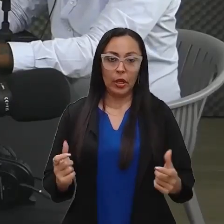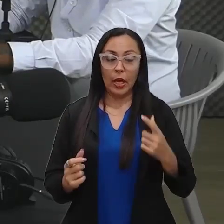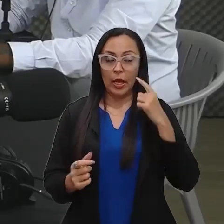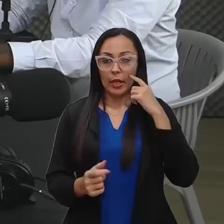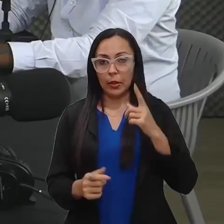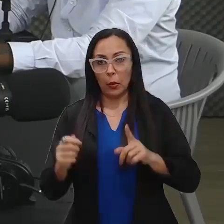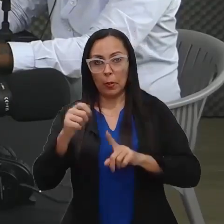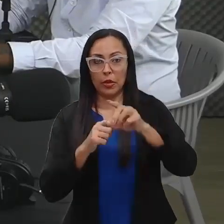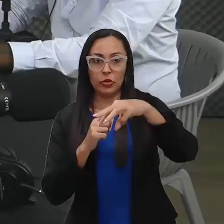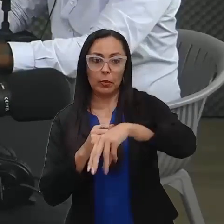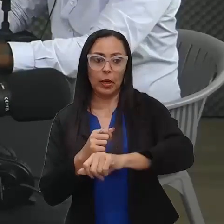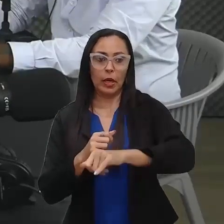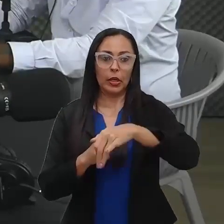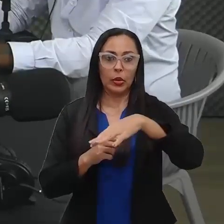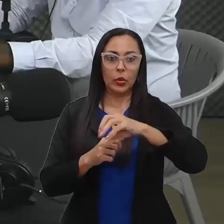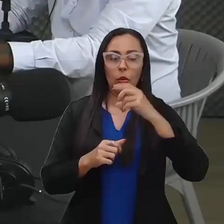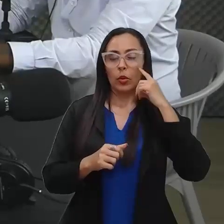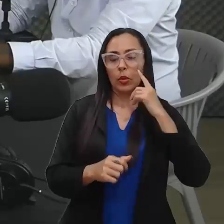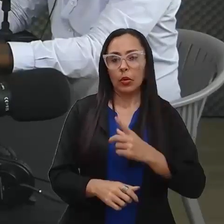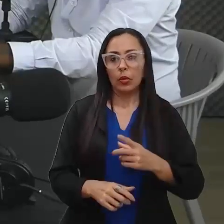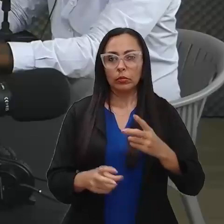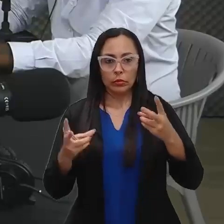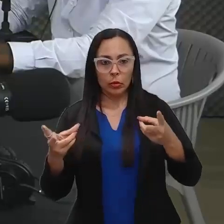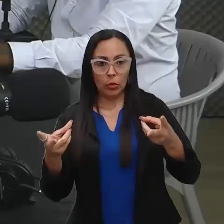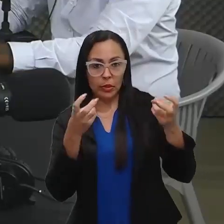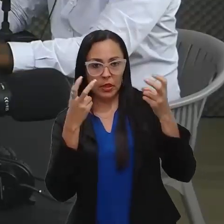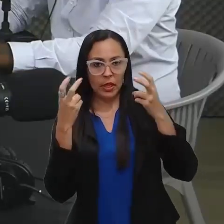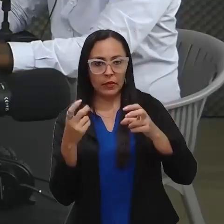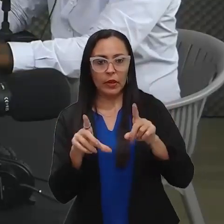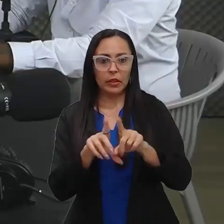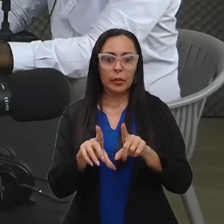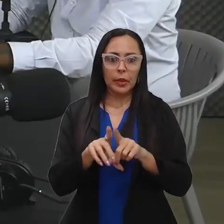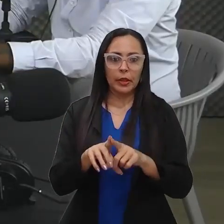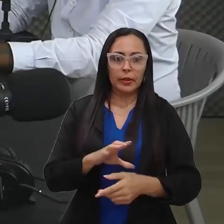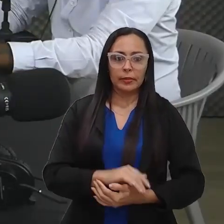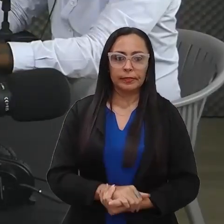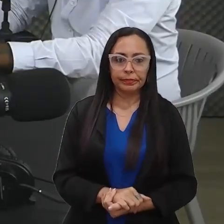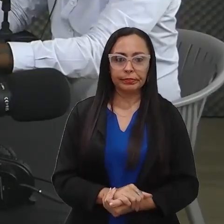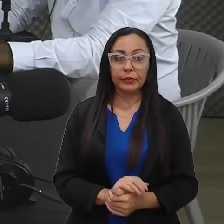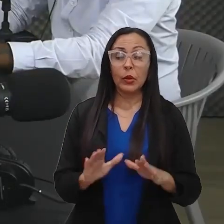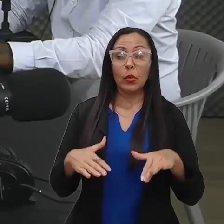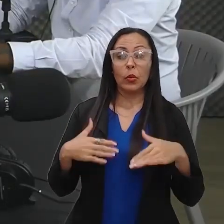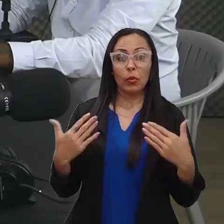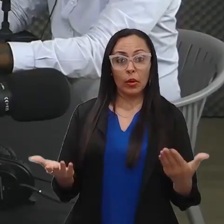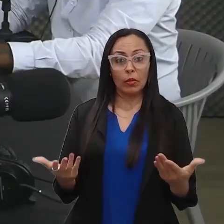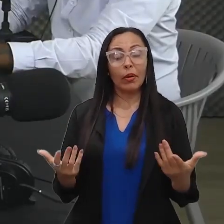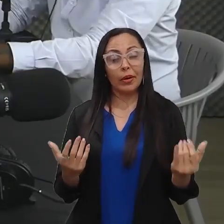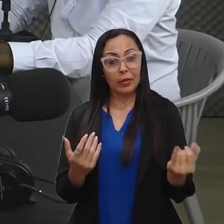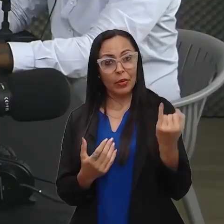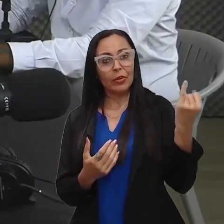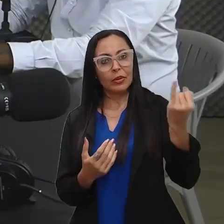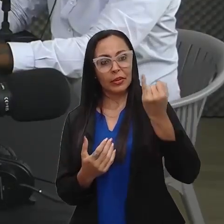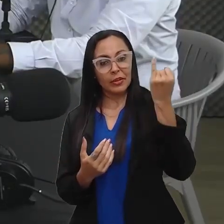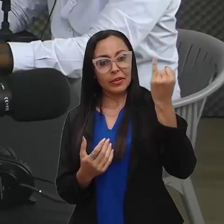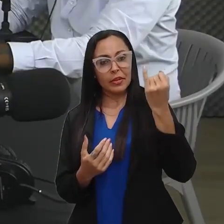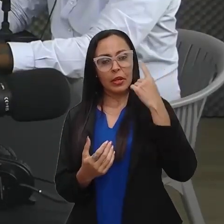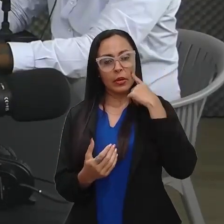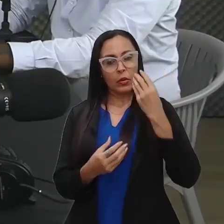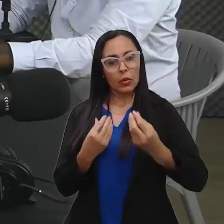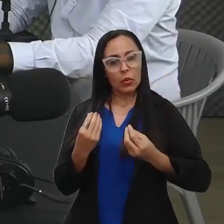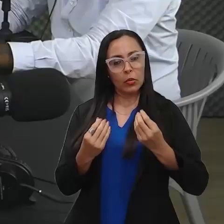maio, ele serve, sim, para nós expormos quem é a rede, qual o seu papel e como